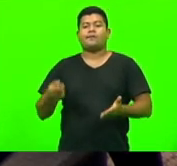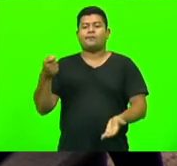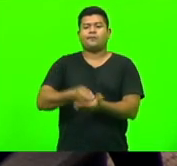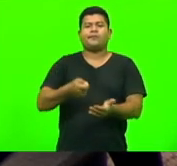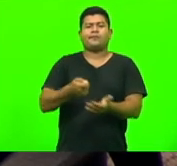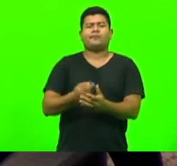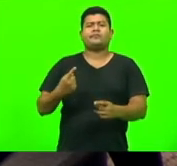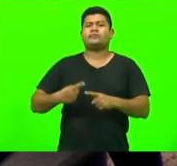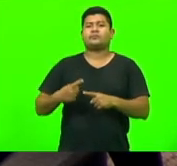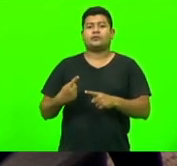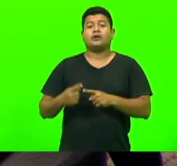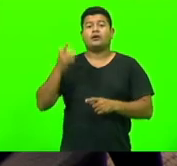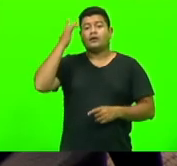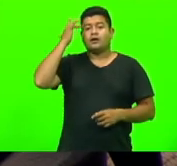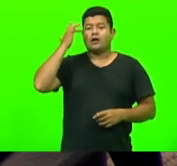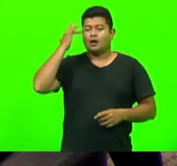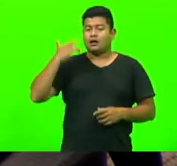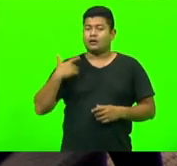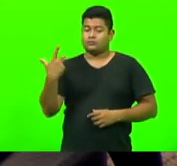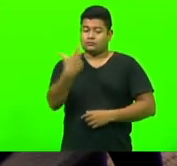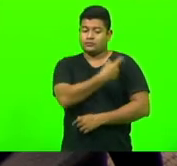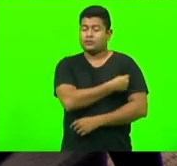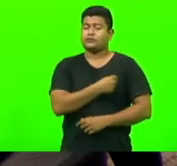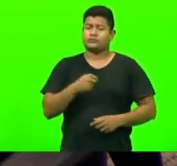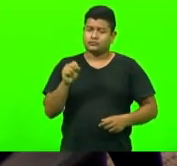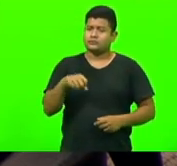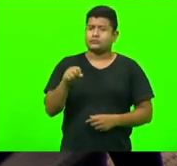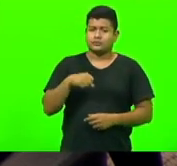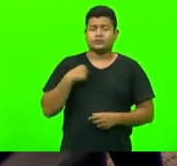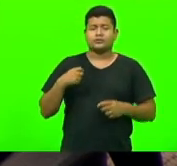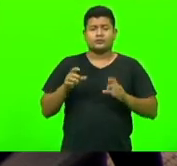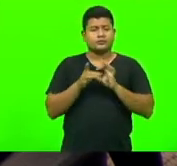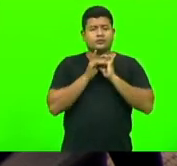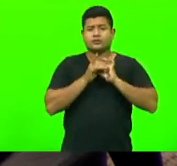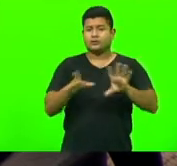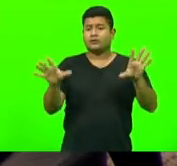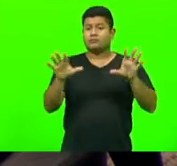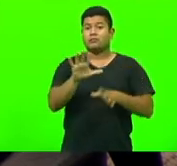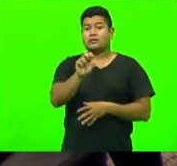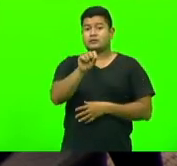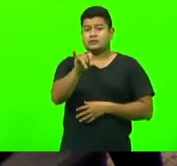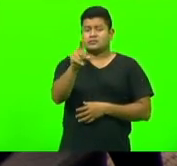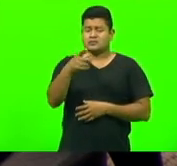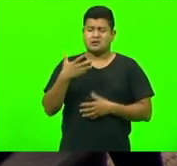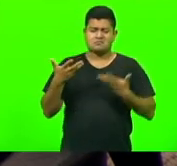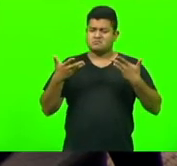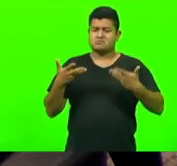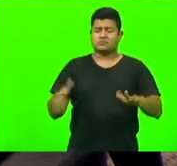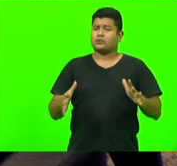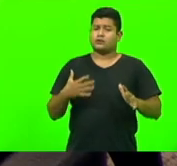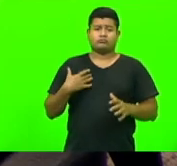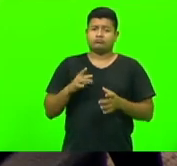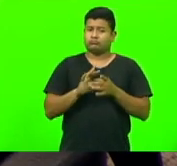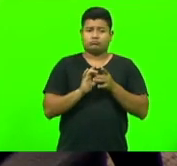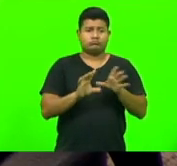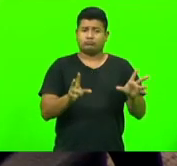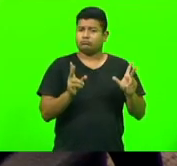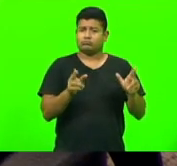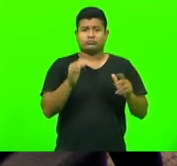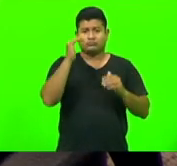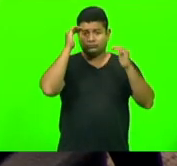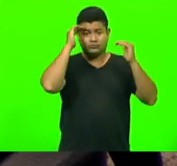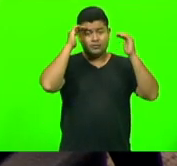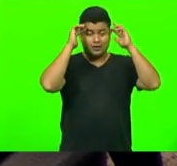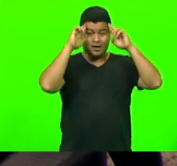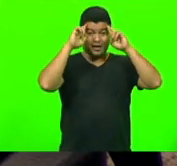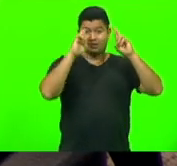que vacina, sim, para quem quiser tomar, quem não quiser tem toda a liberdade para não tomar. Então, meu voto é